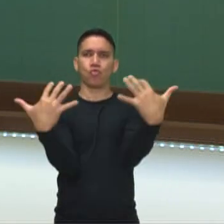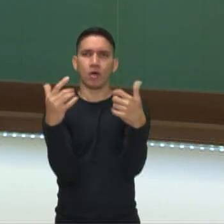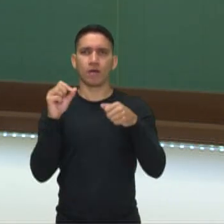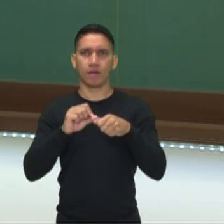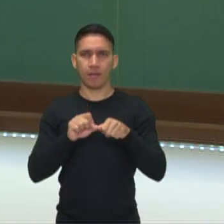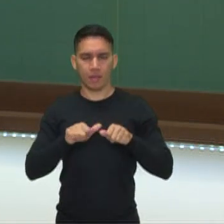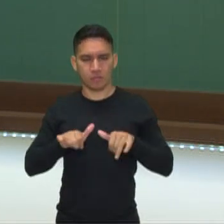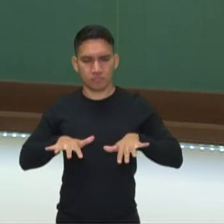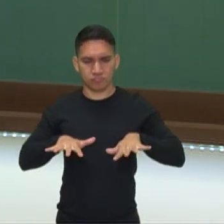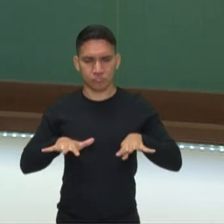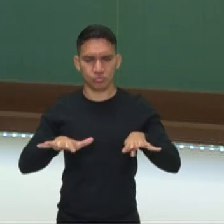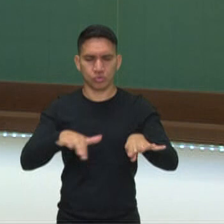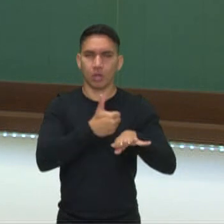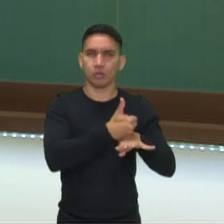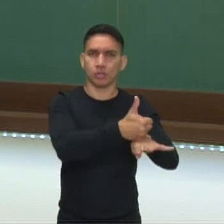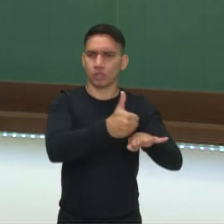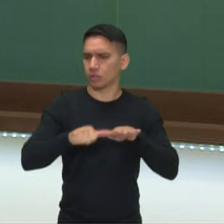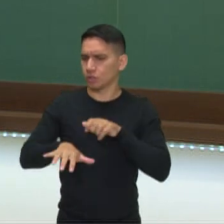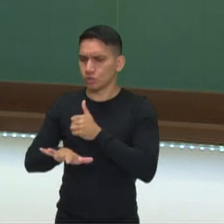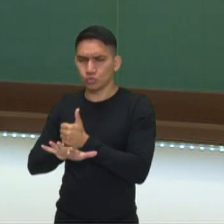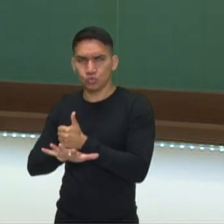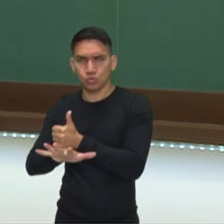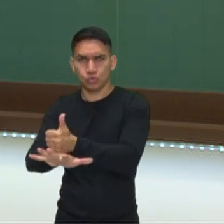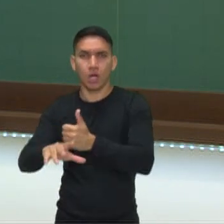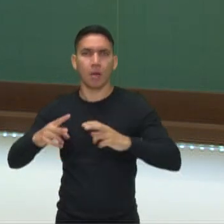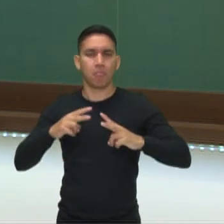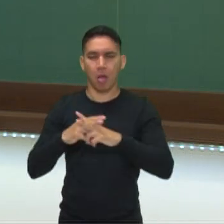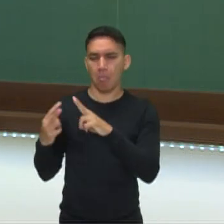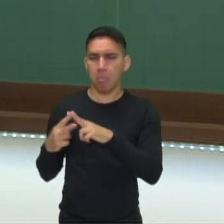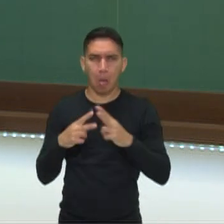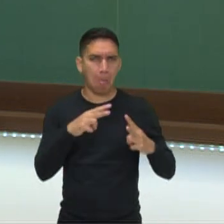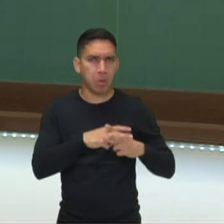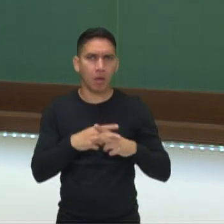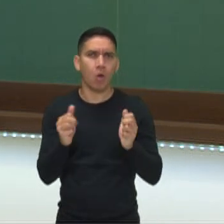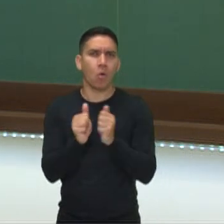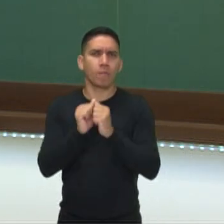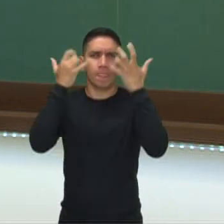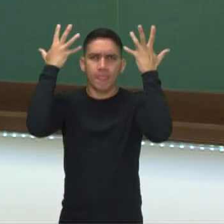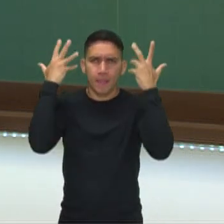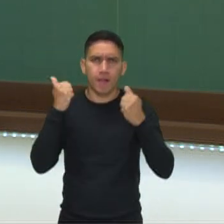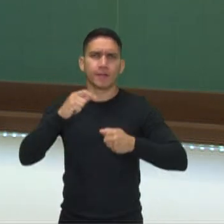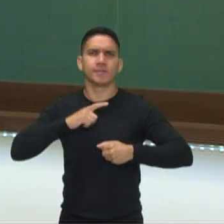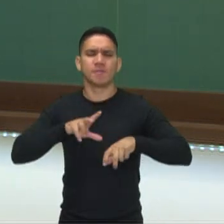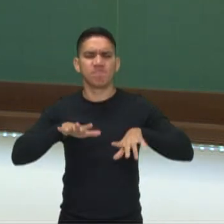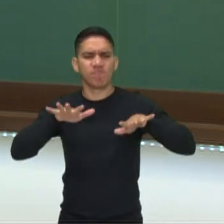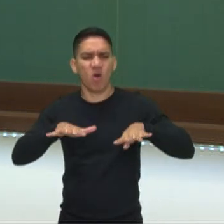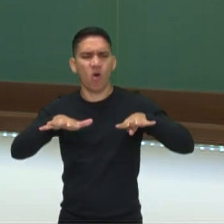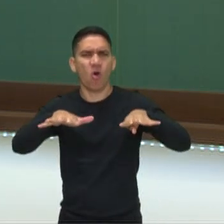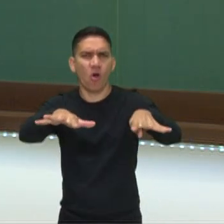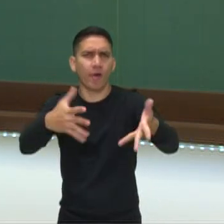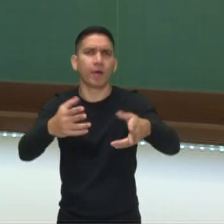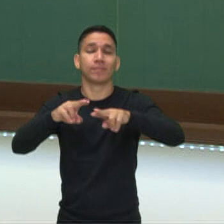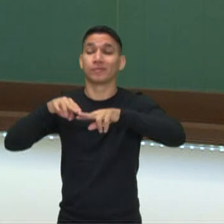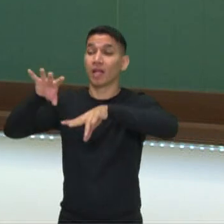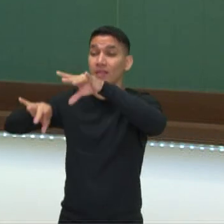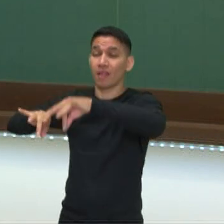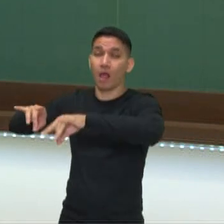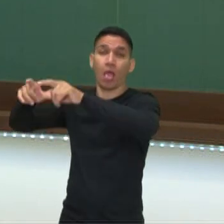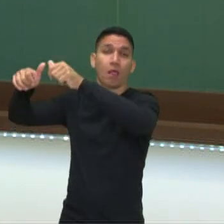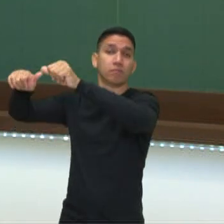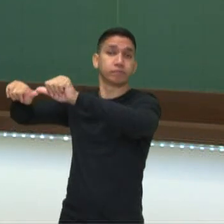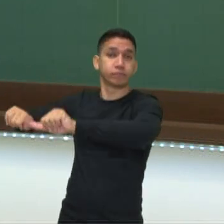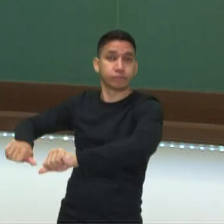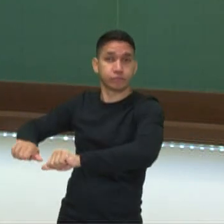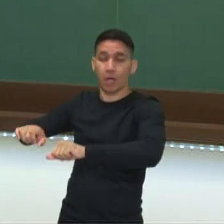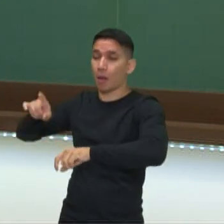questão das grandes lutas entre gladiadores, entre animais, entre corridas, e o teatro, ele gradativamente ele vai sendo deixado de